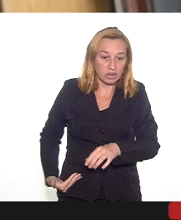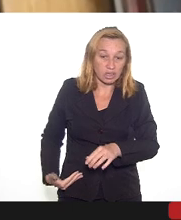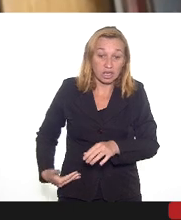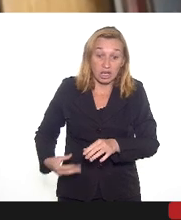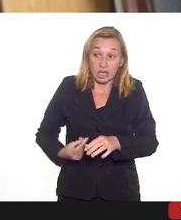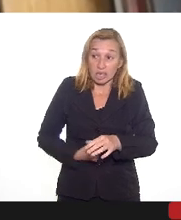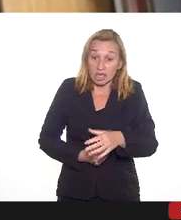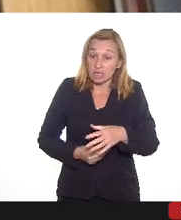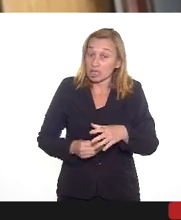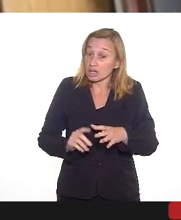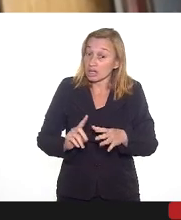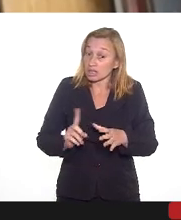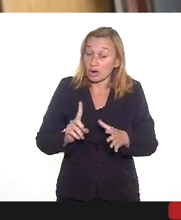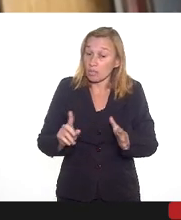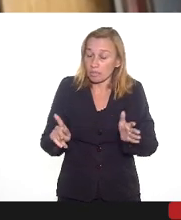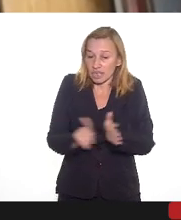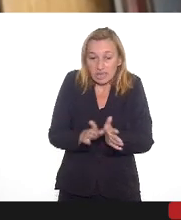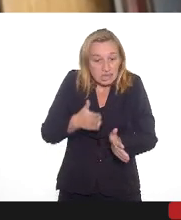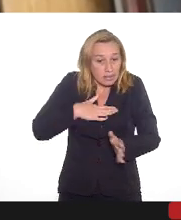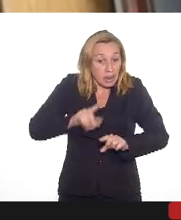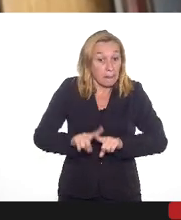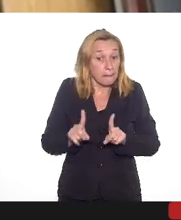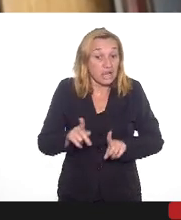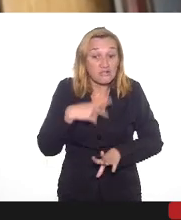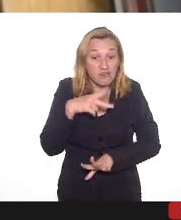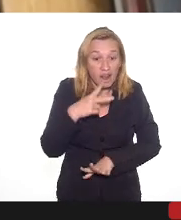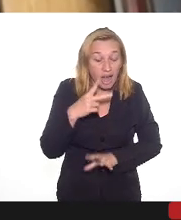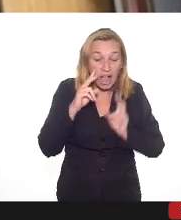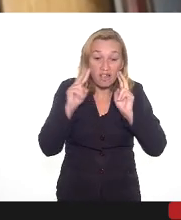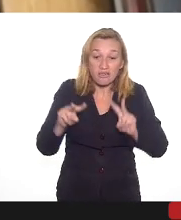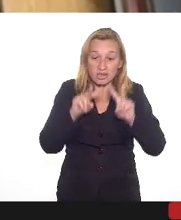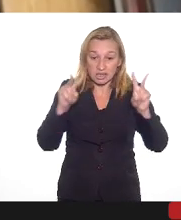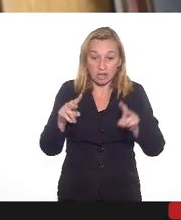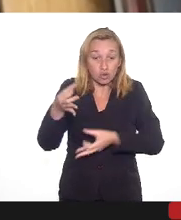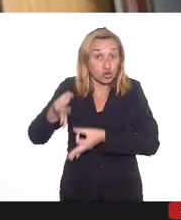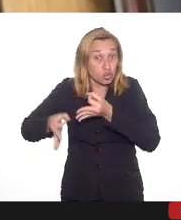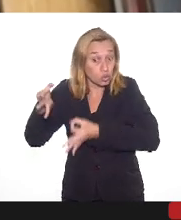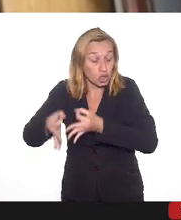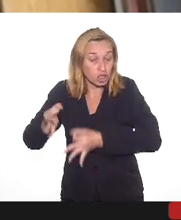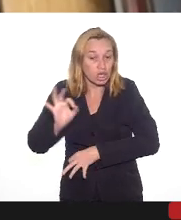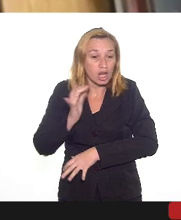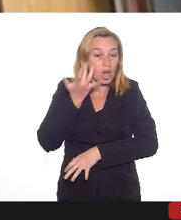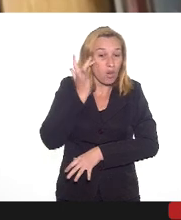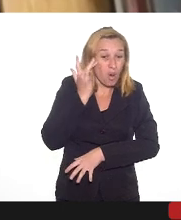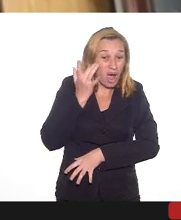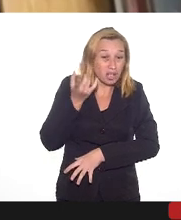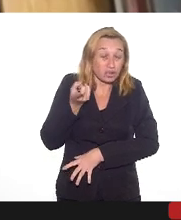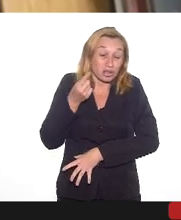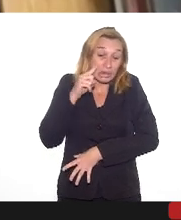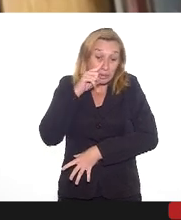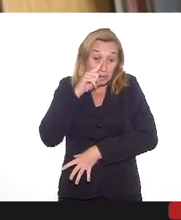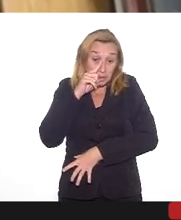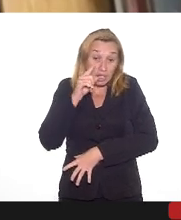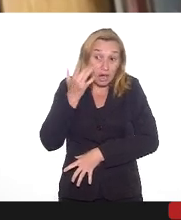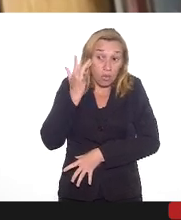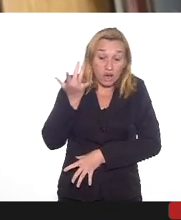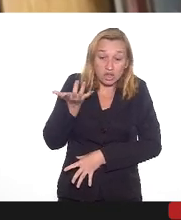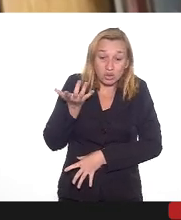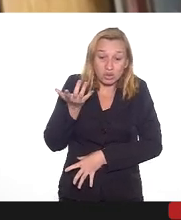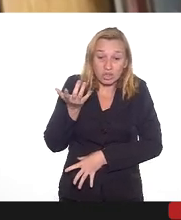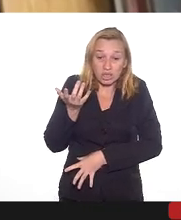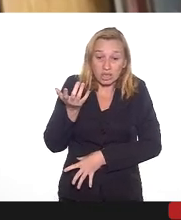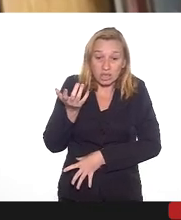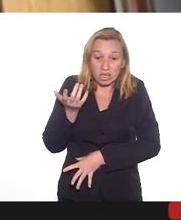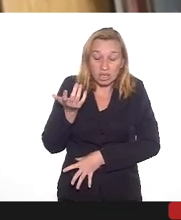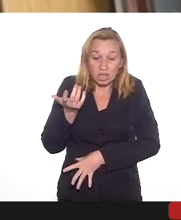alçada. Agora, se eu tivesse que falar do ponto de vista jurídico, eu acho extremamente arriscado, eu acho que a chance do